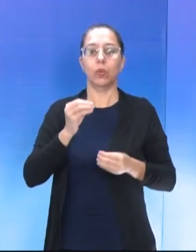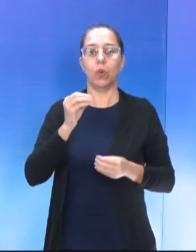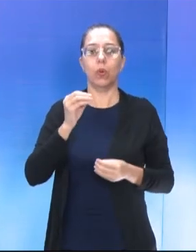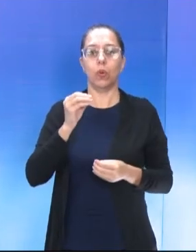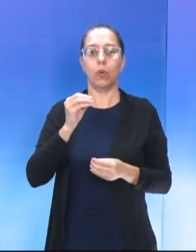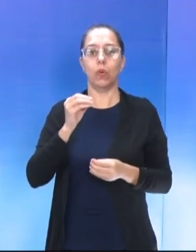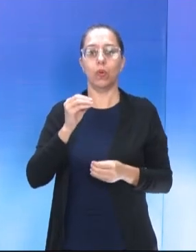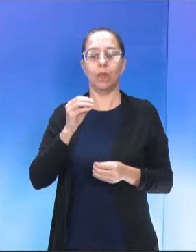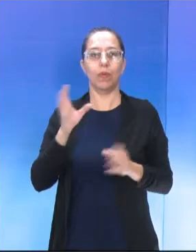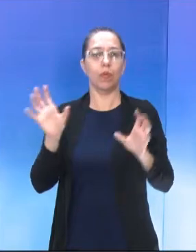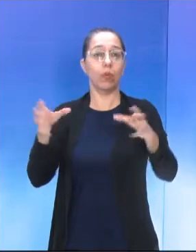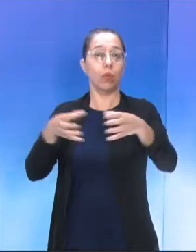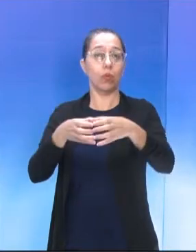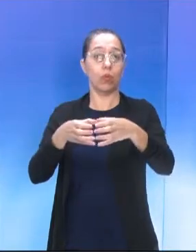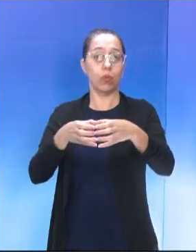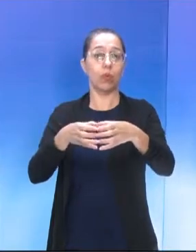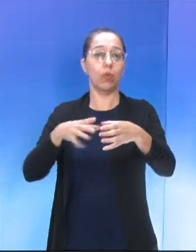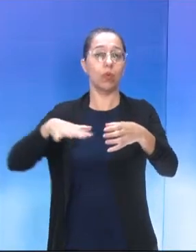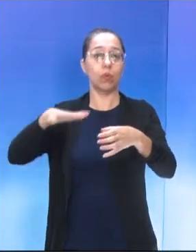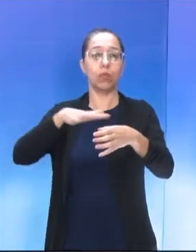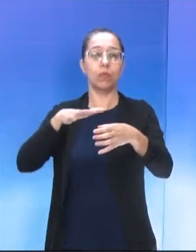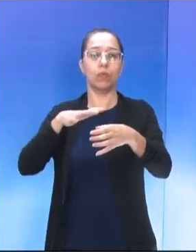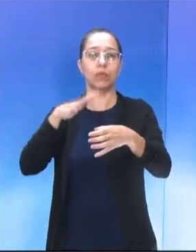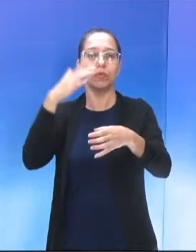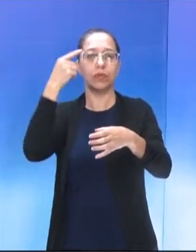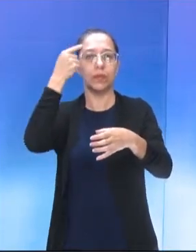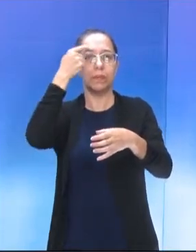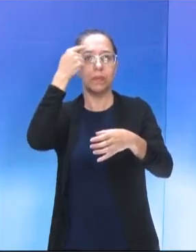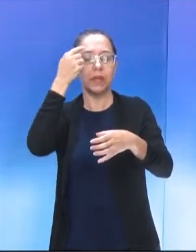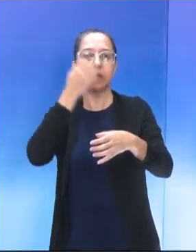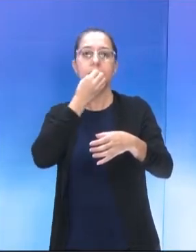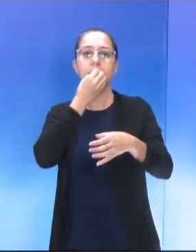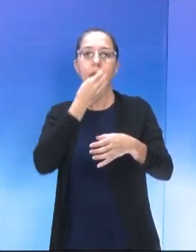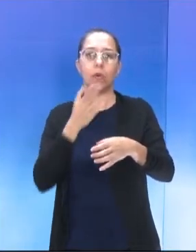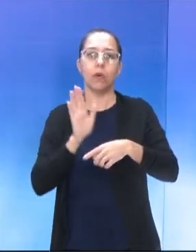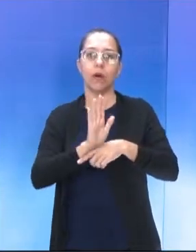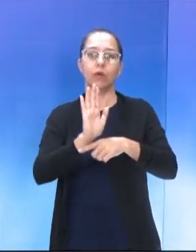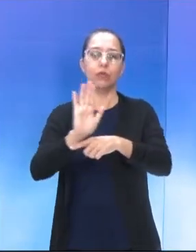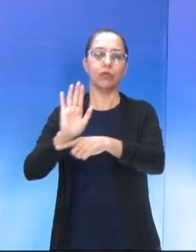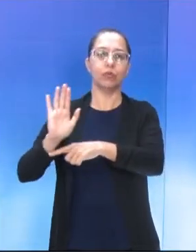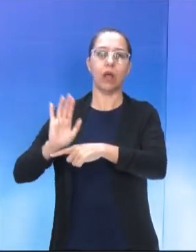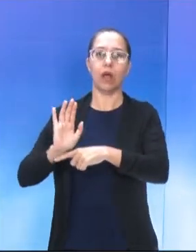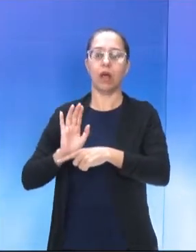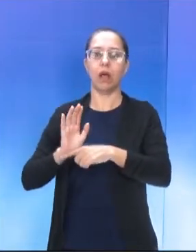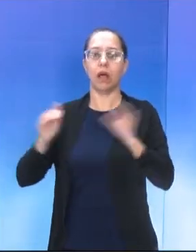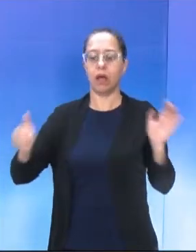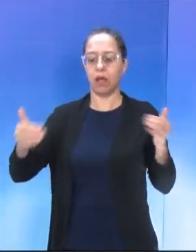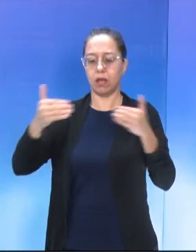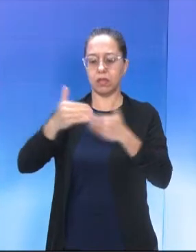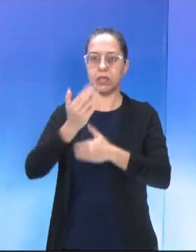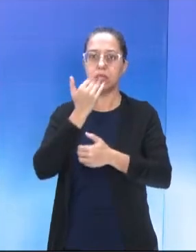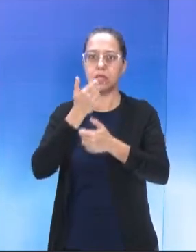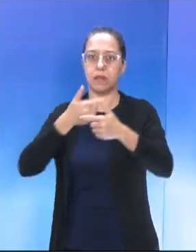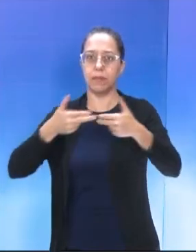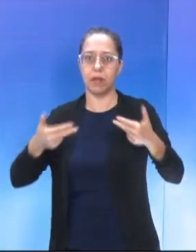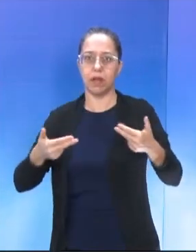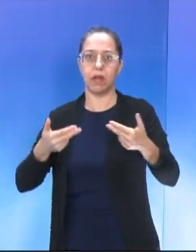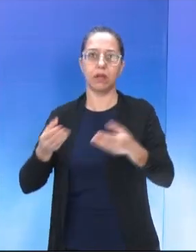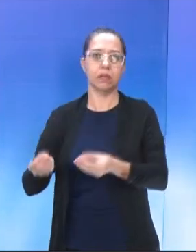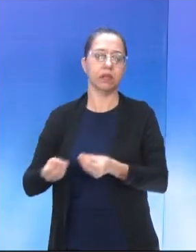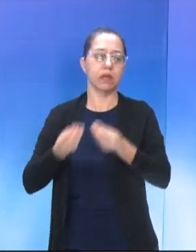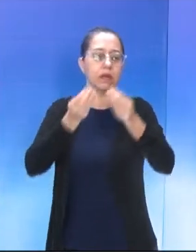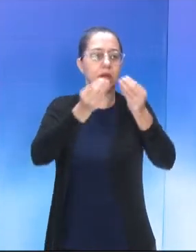que a gente chama de boa ação, ação social, né? Vamos recolher cesta básica, vamos atender uma